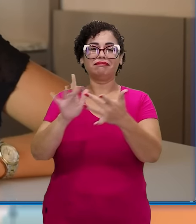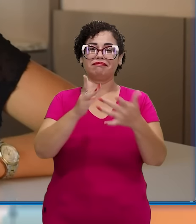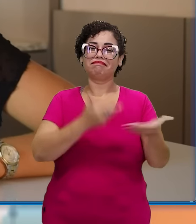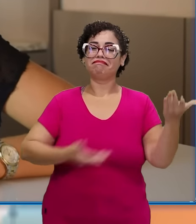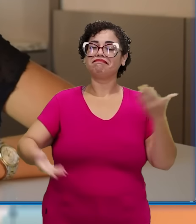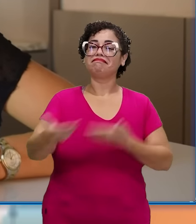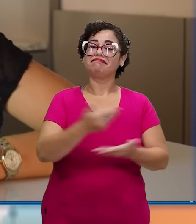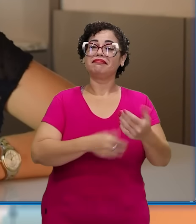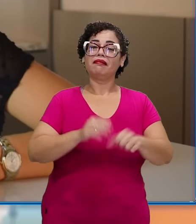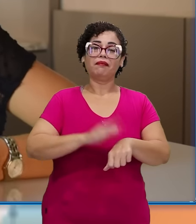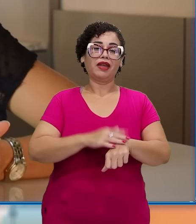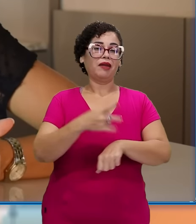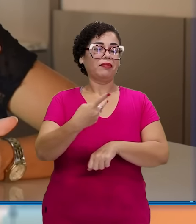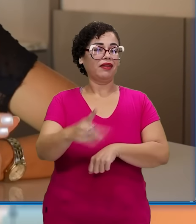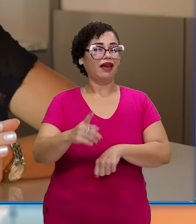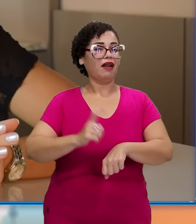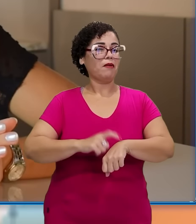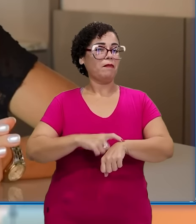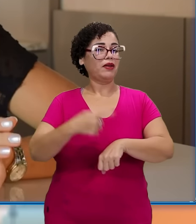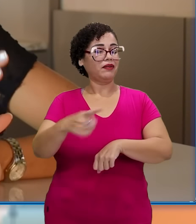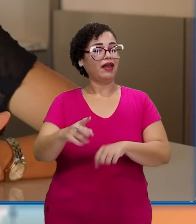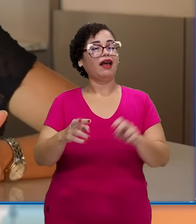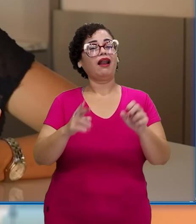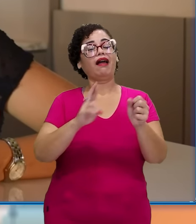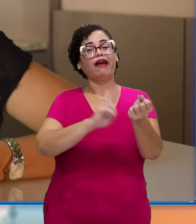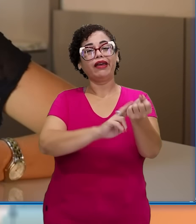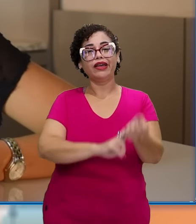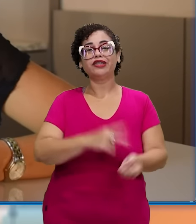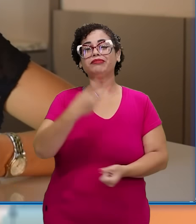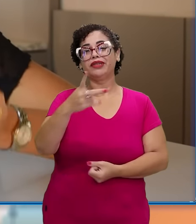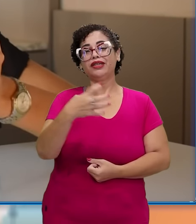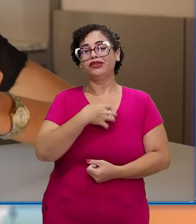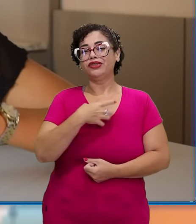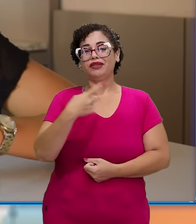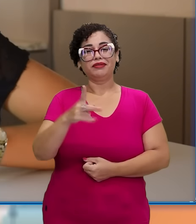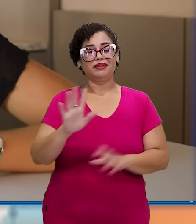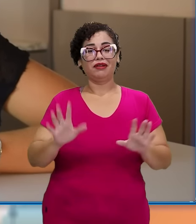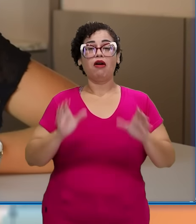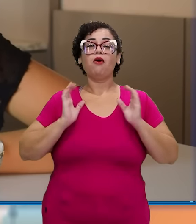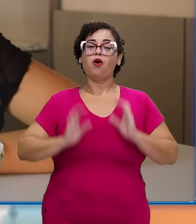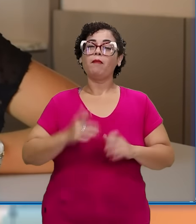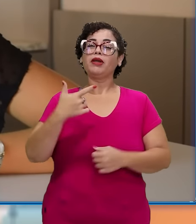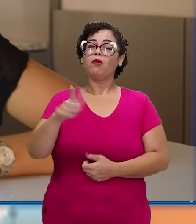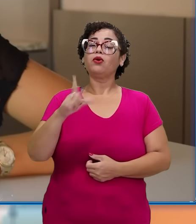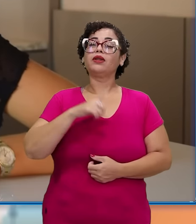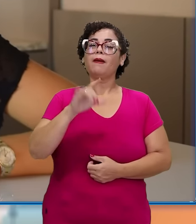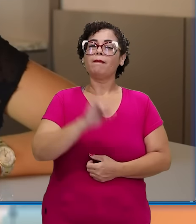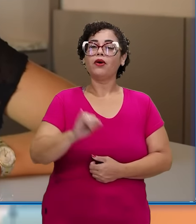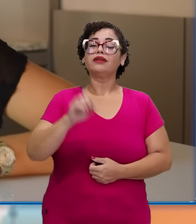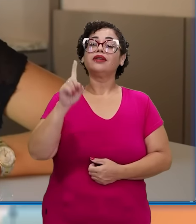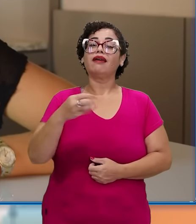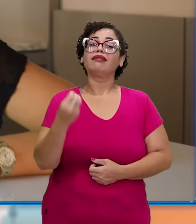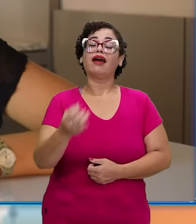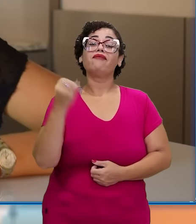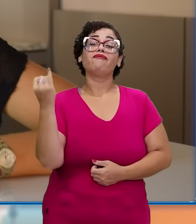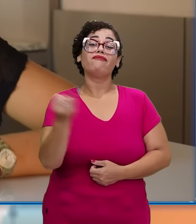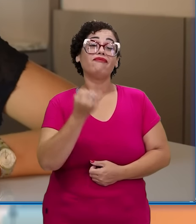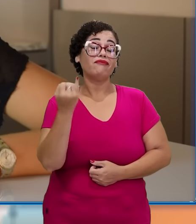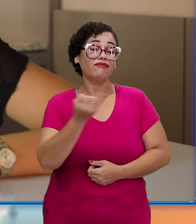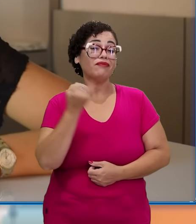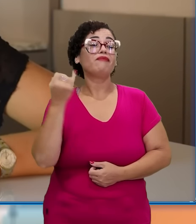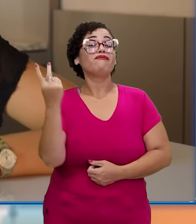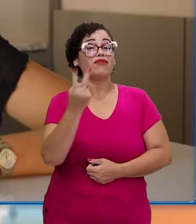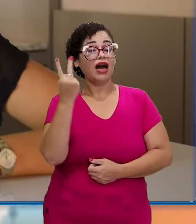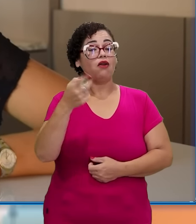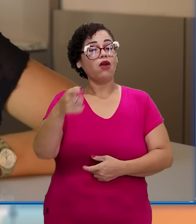e interagir no seu próprio tempo no seu próprio ritmo e do seu jeito particular outro comportamento importante é